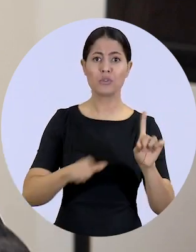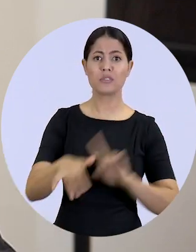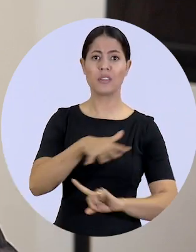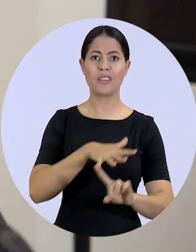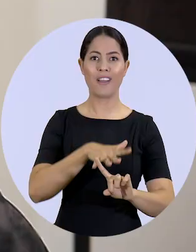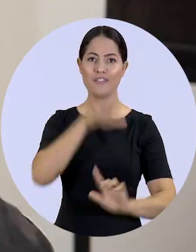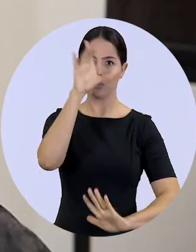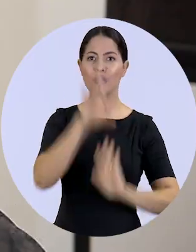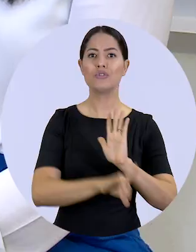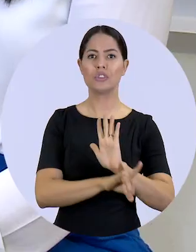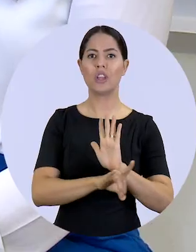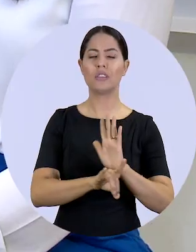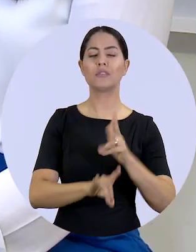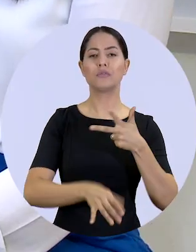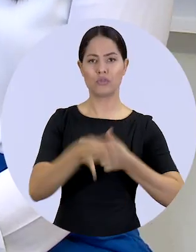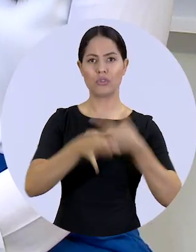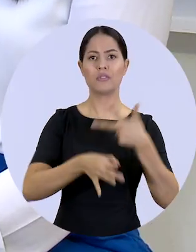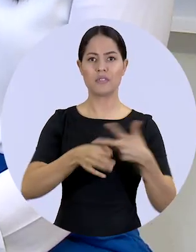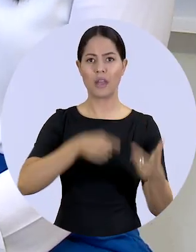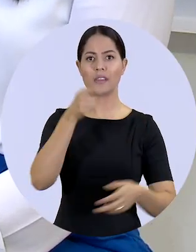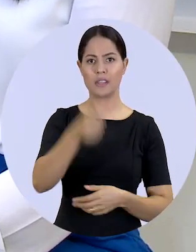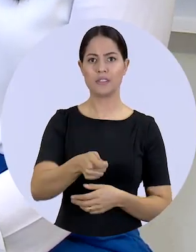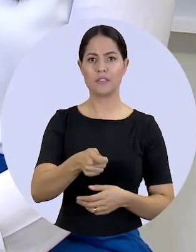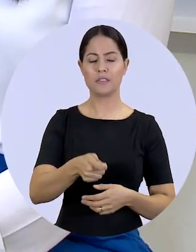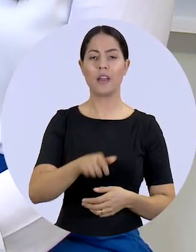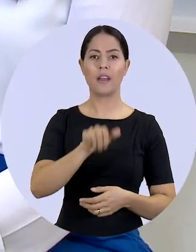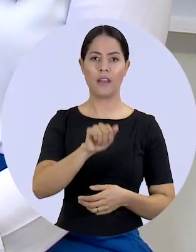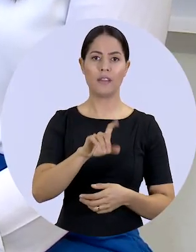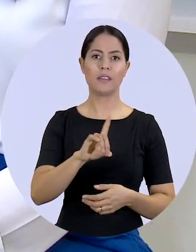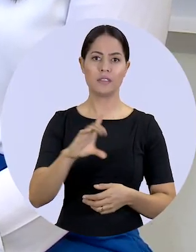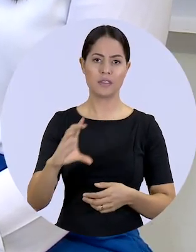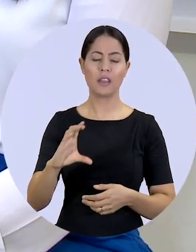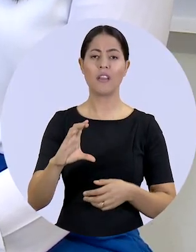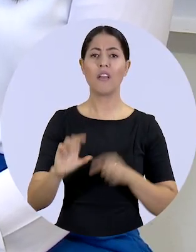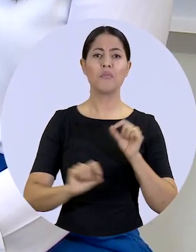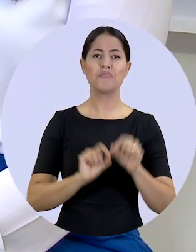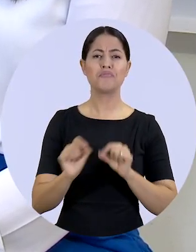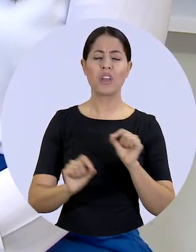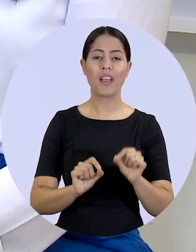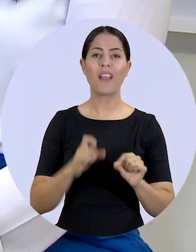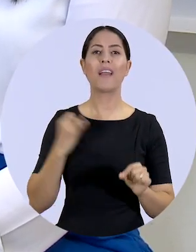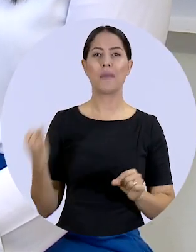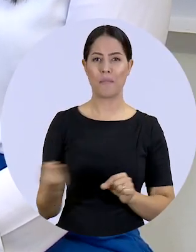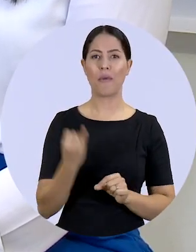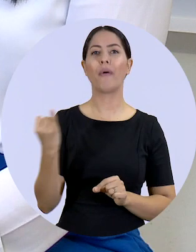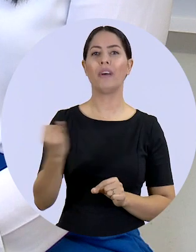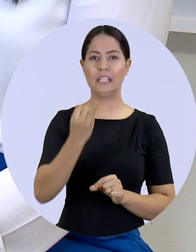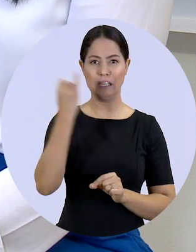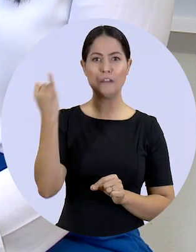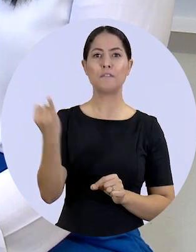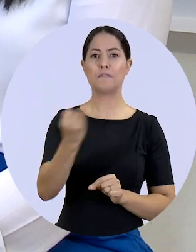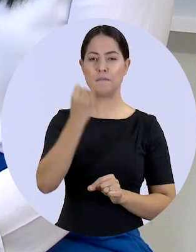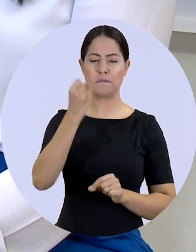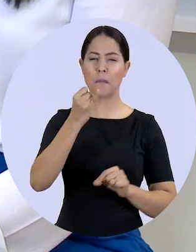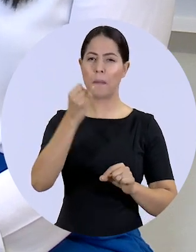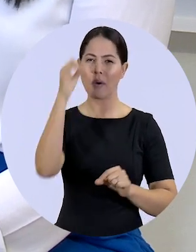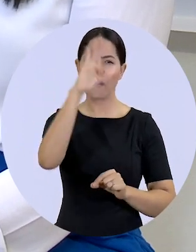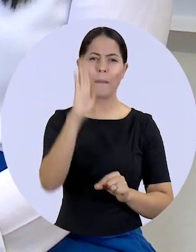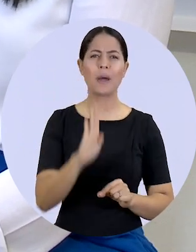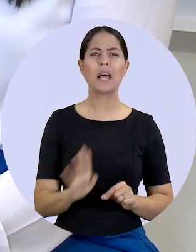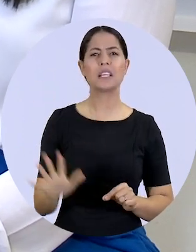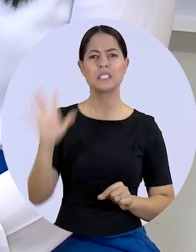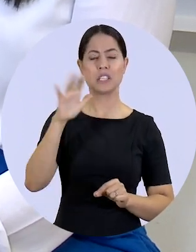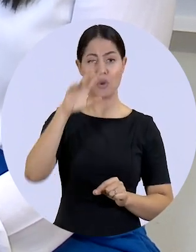da sociedade, uma vitória do direito, do Poder Judiciário. Essas ADCs mesmo fizeram com que nós tivéssemos que correr o Brasil, com